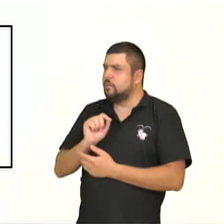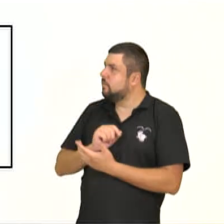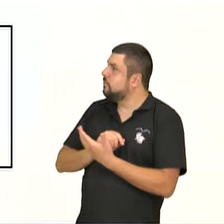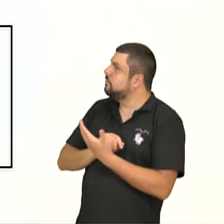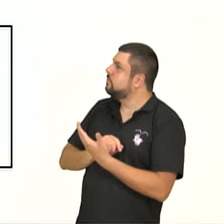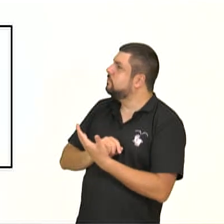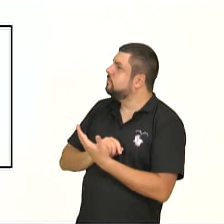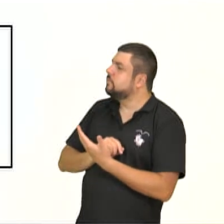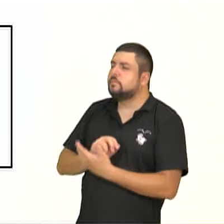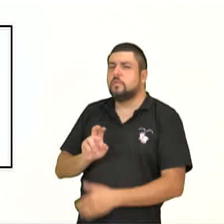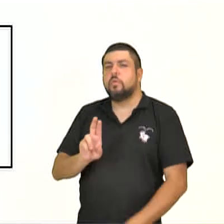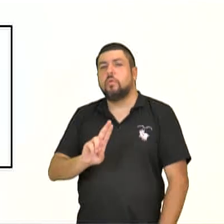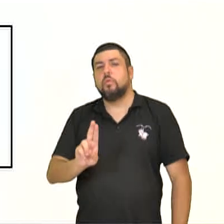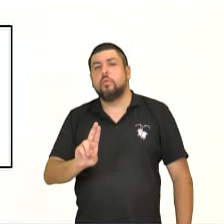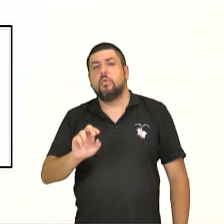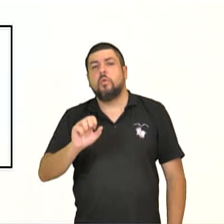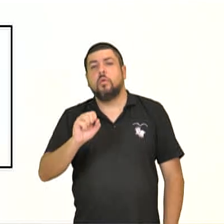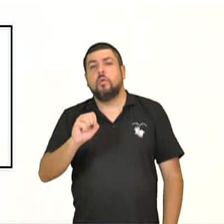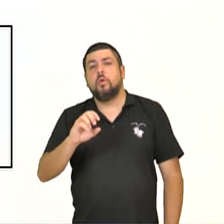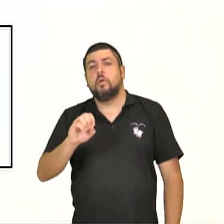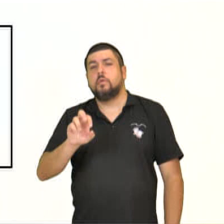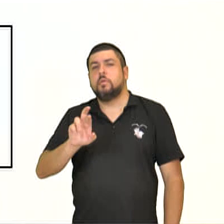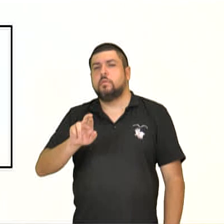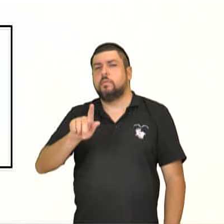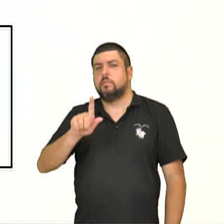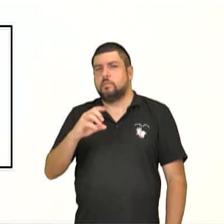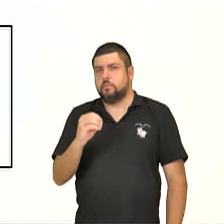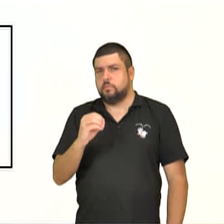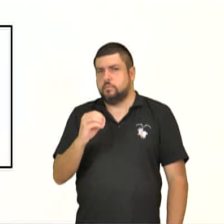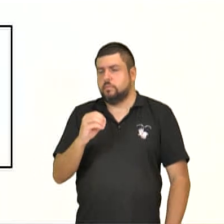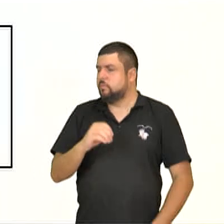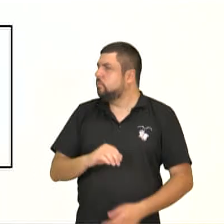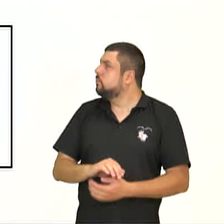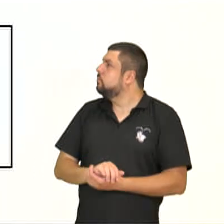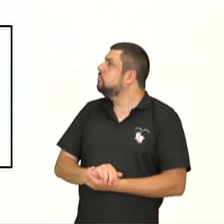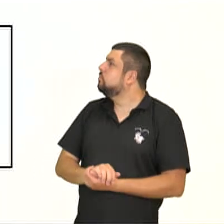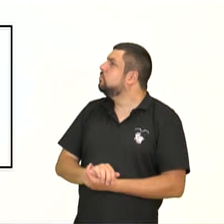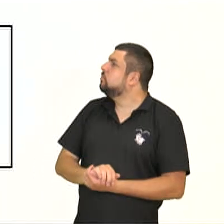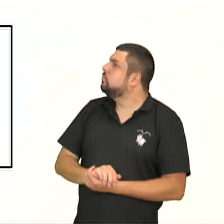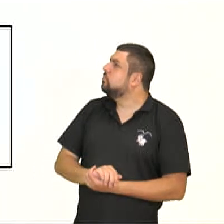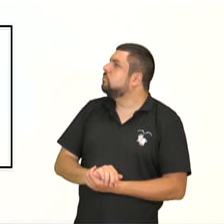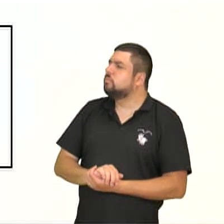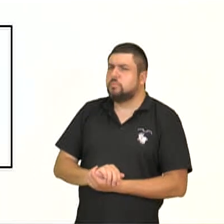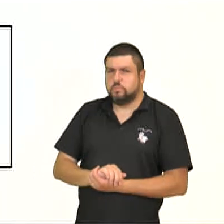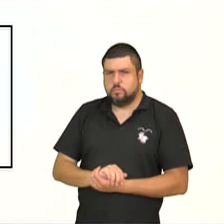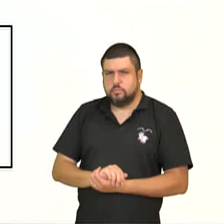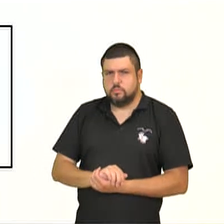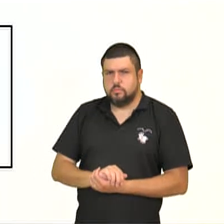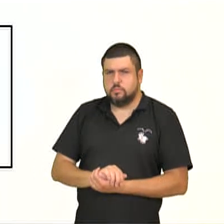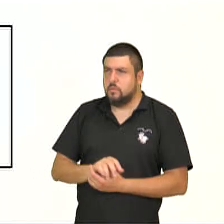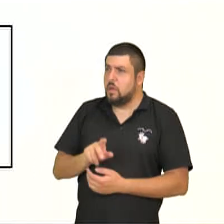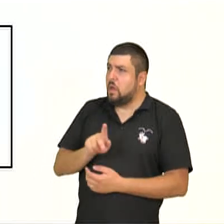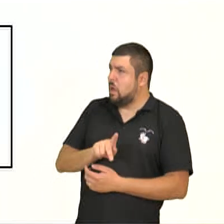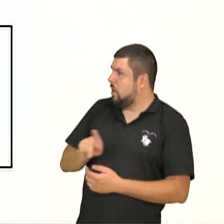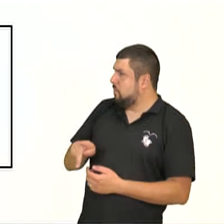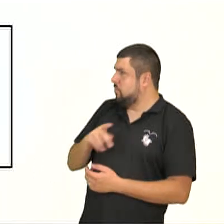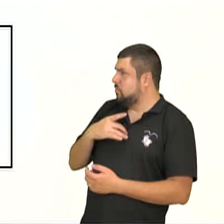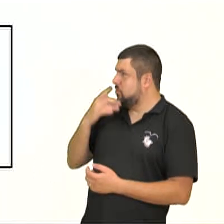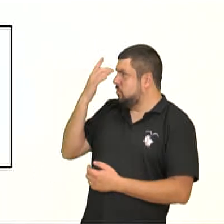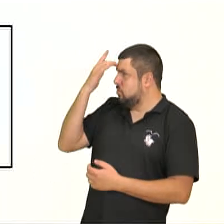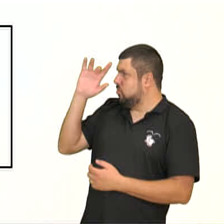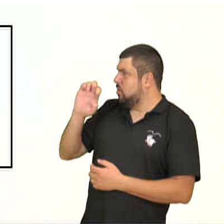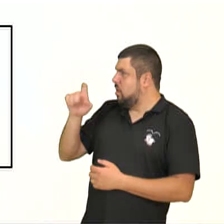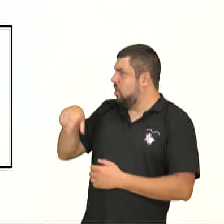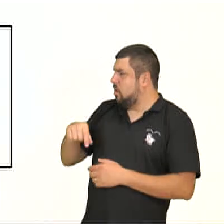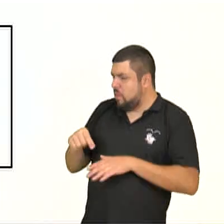sorgo? É essa planta aqui. Professor, não sei, não é aqueles carrapicho lá que gruda na calça lá que a gente vai